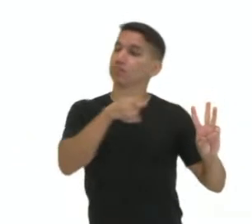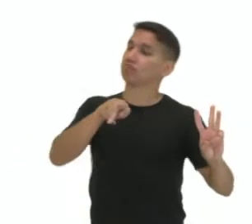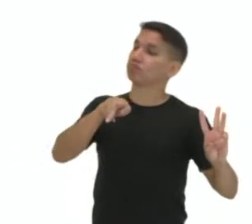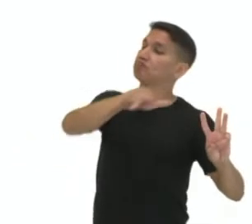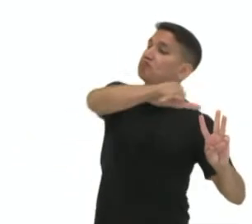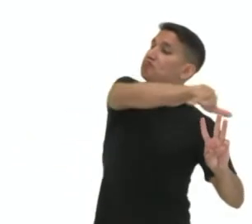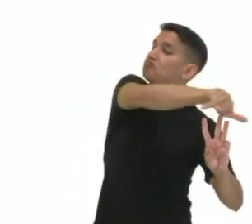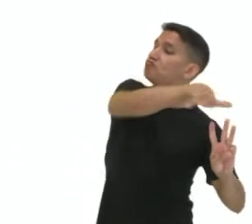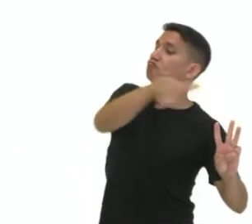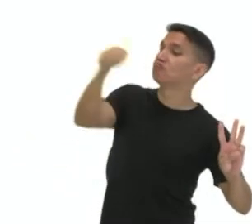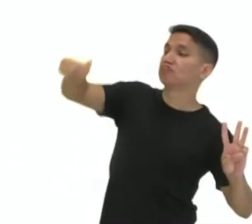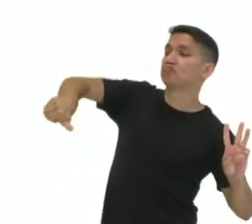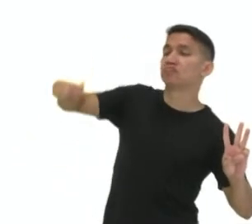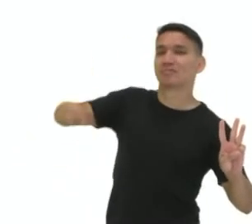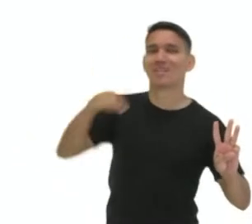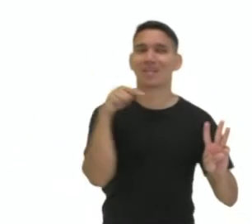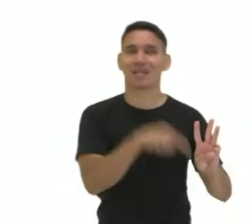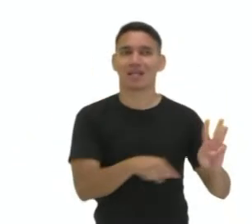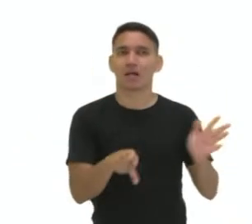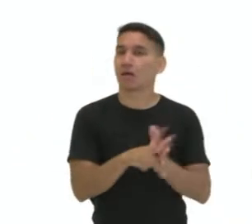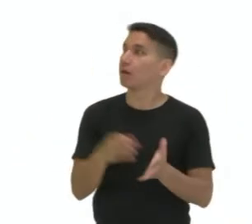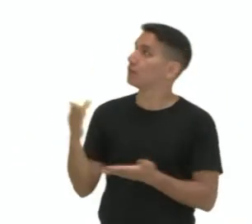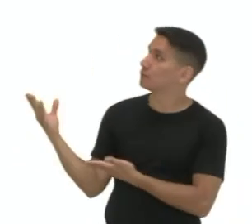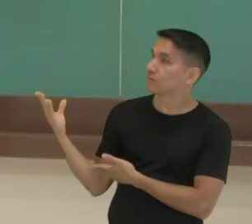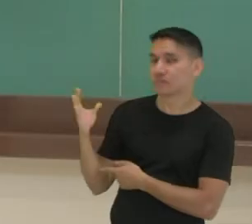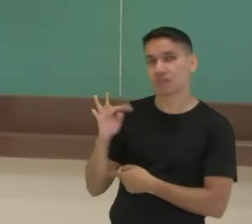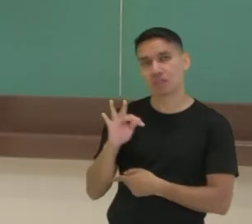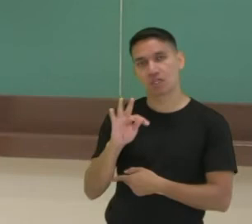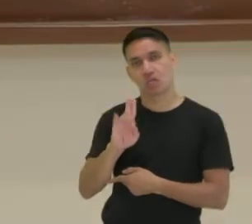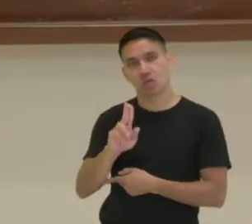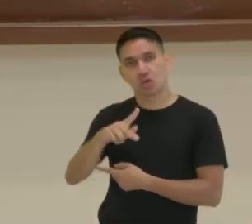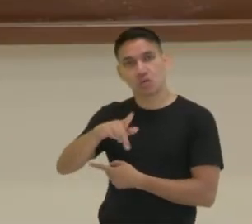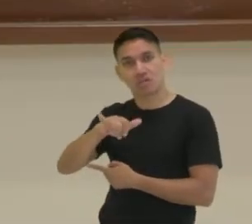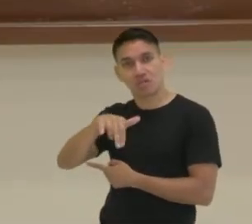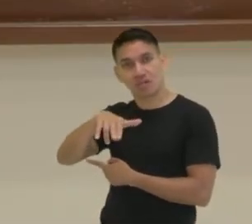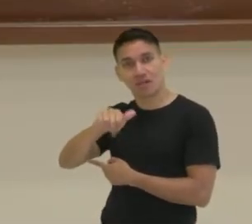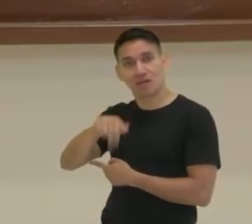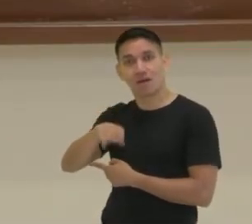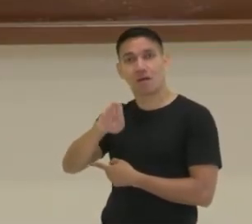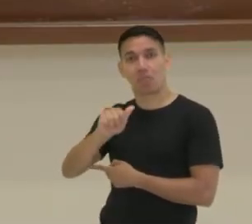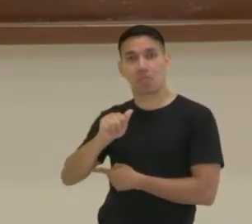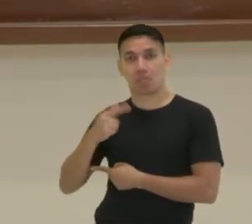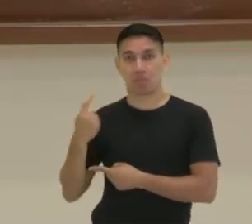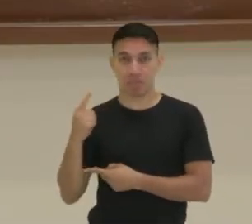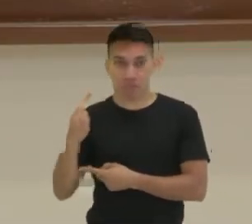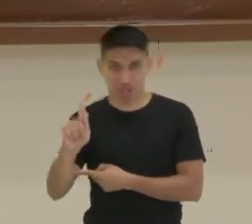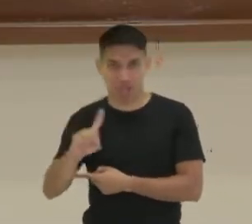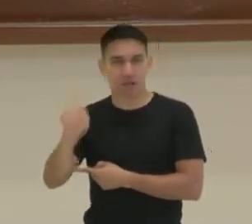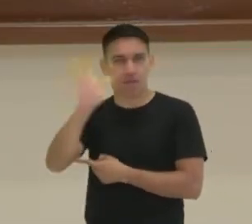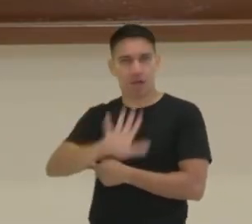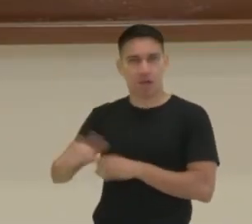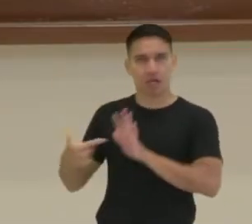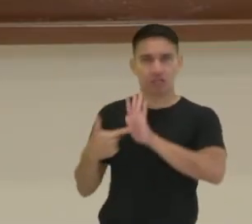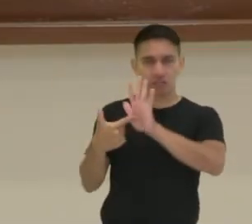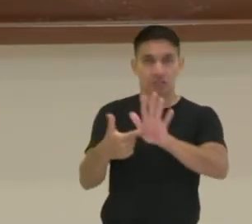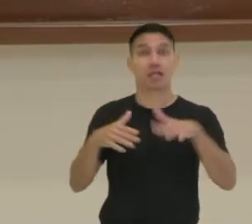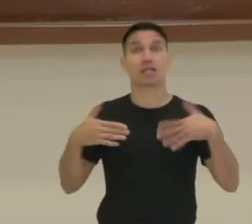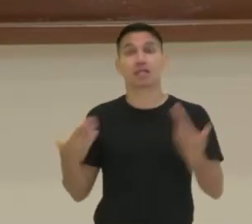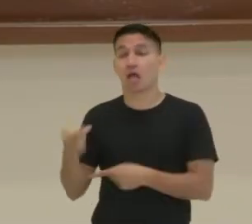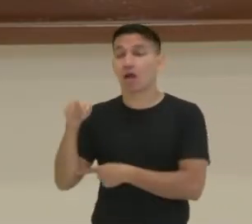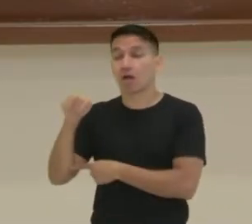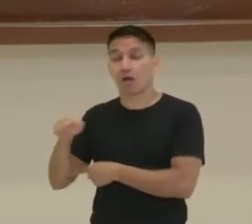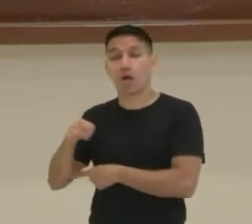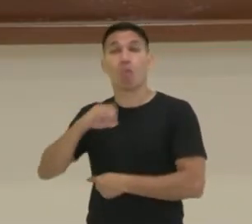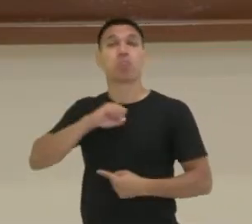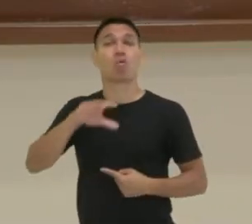os tupinambás em uma gravura no século XVI. Veja, então os portugueses tinham uma visão etnocêntrica.